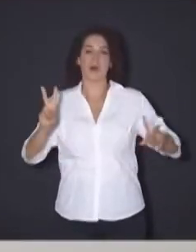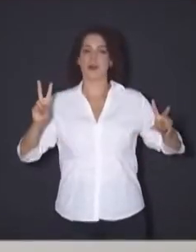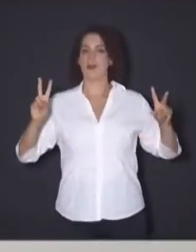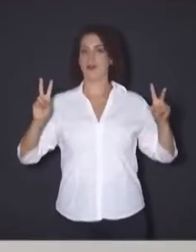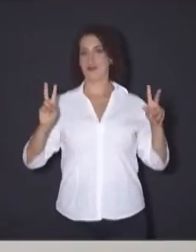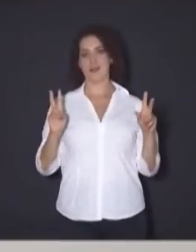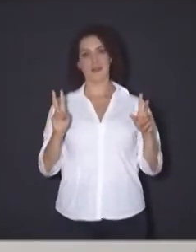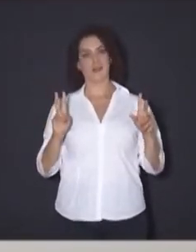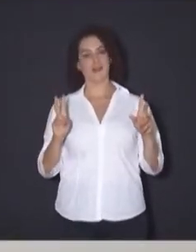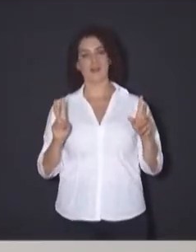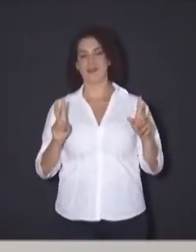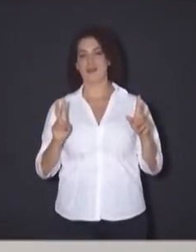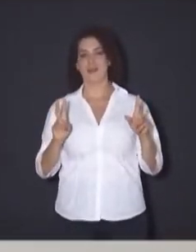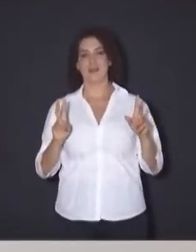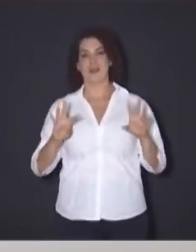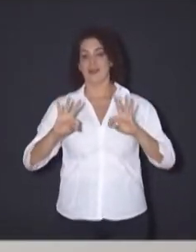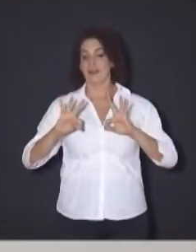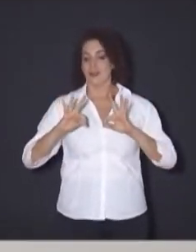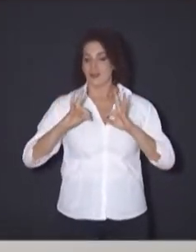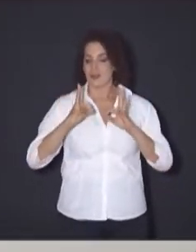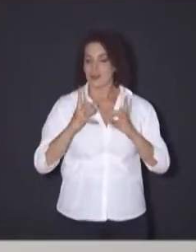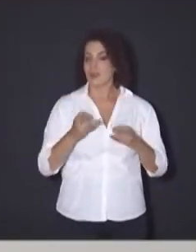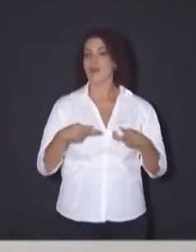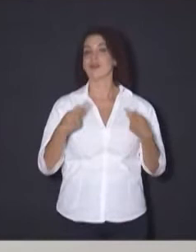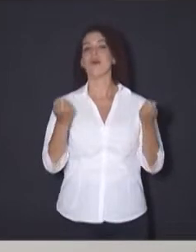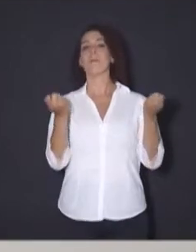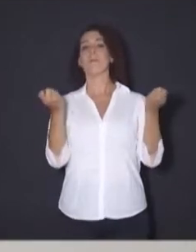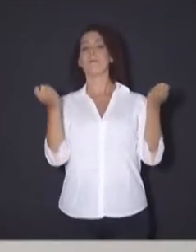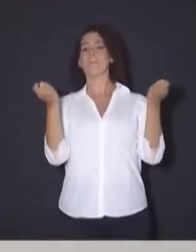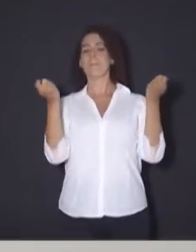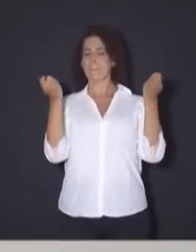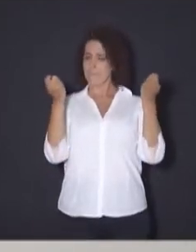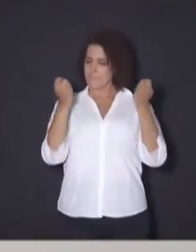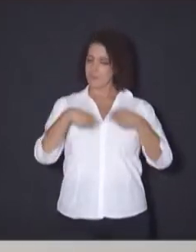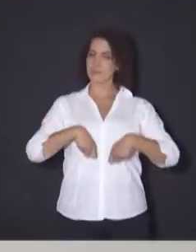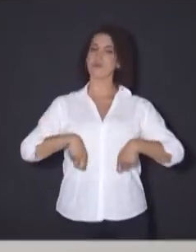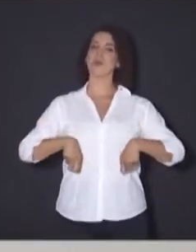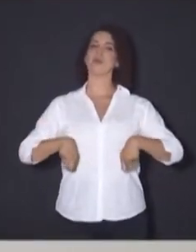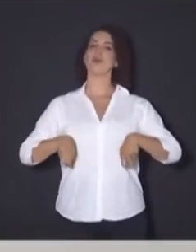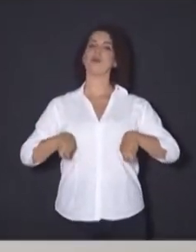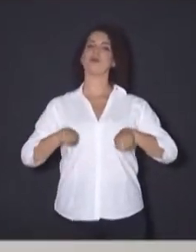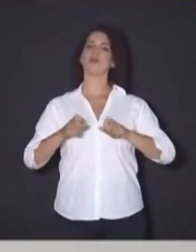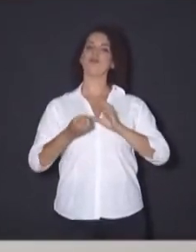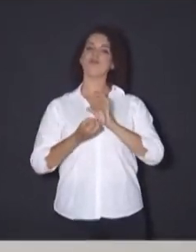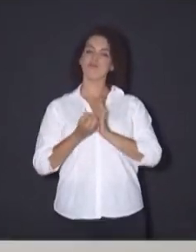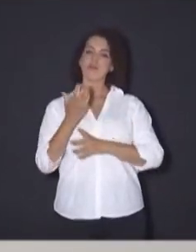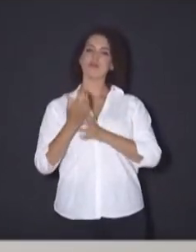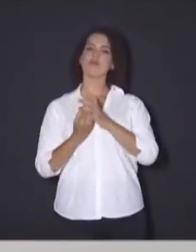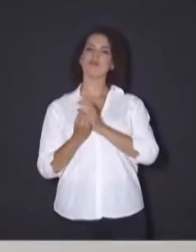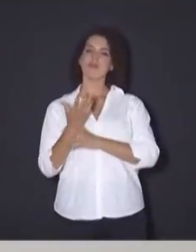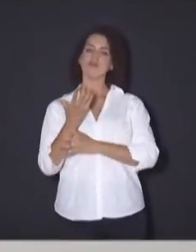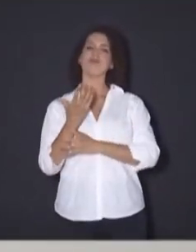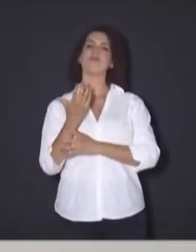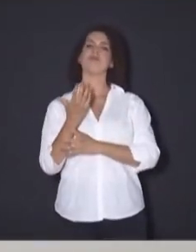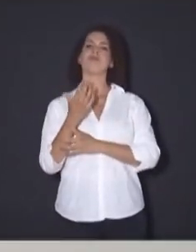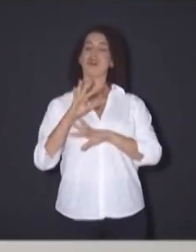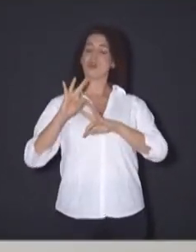todas têm um potencial imenso de produção um potencial imenso